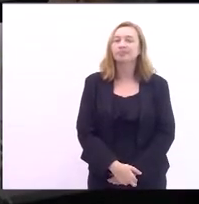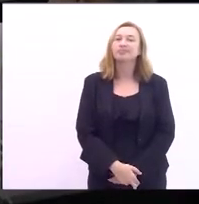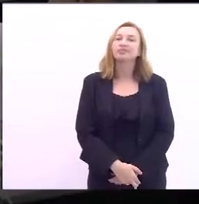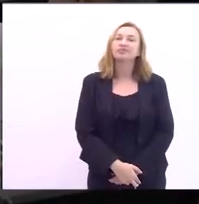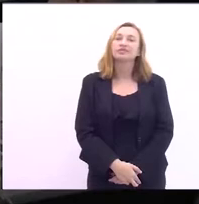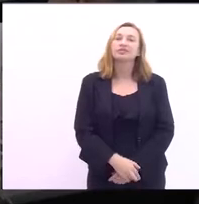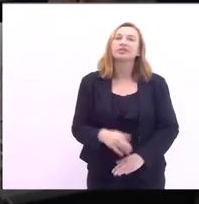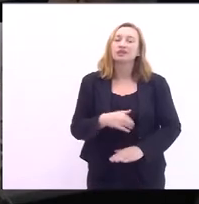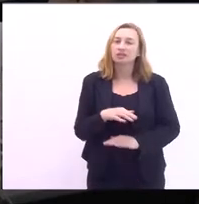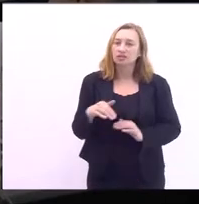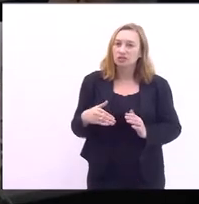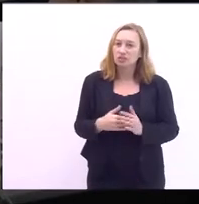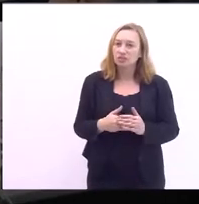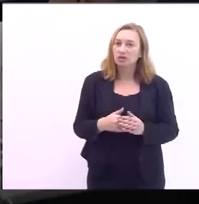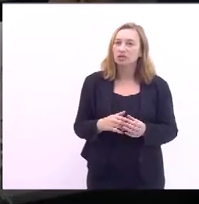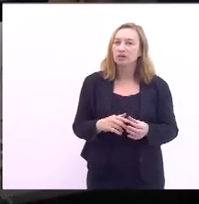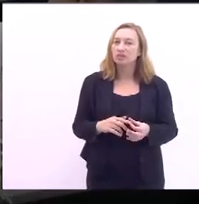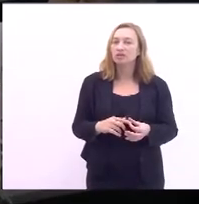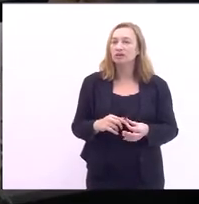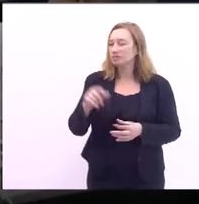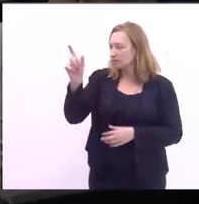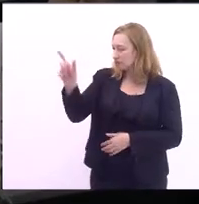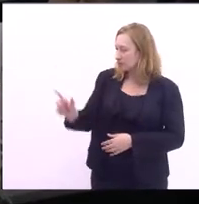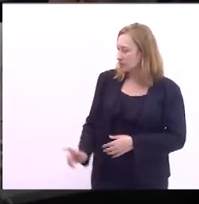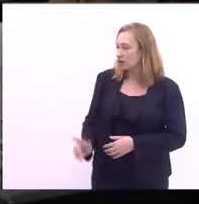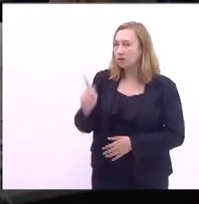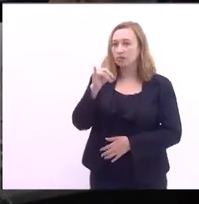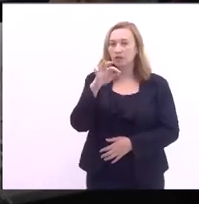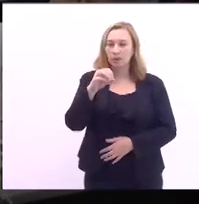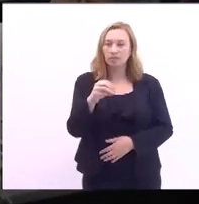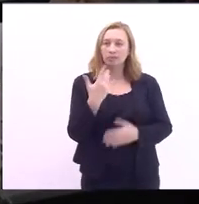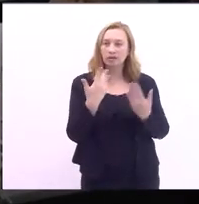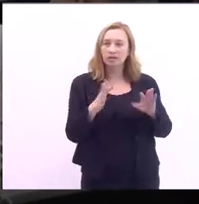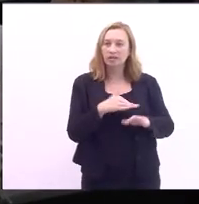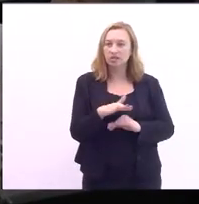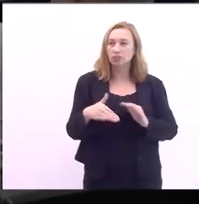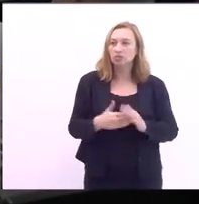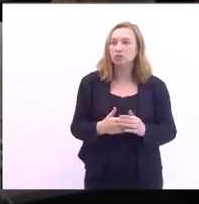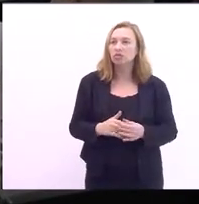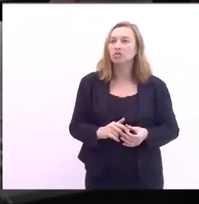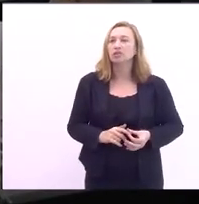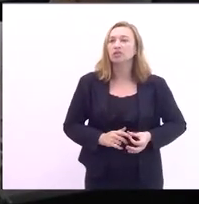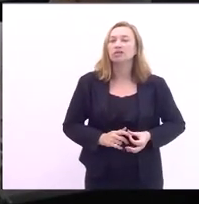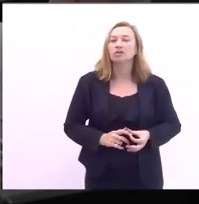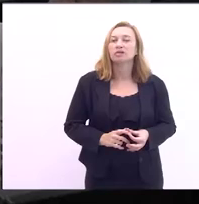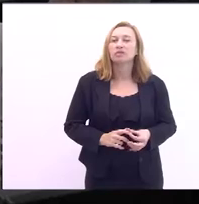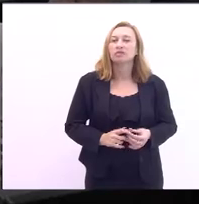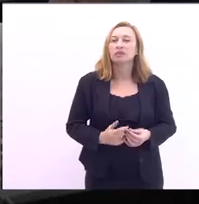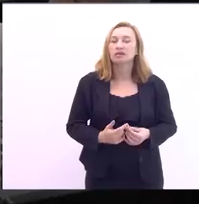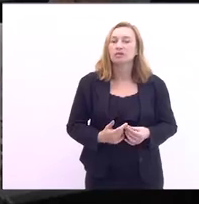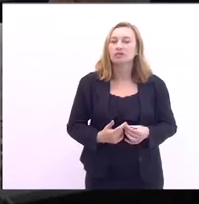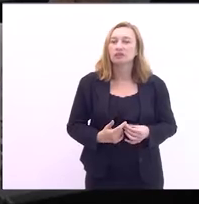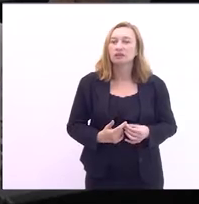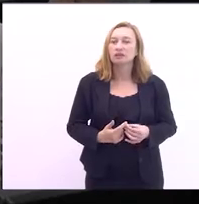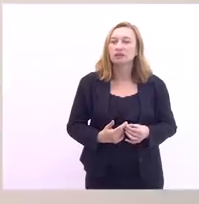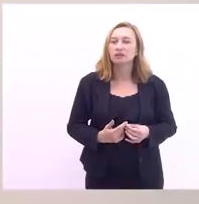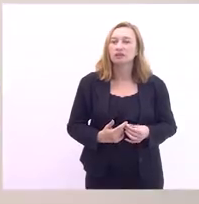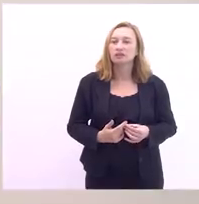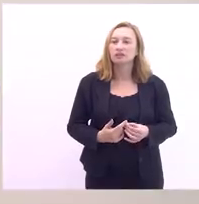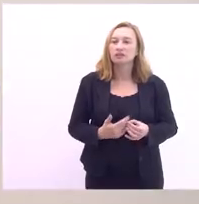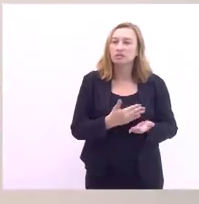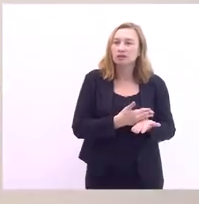todos os presentes. Na pessoa do presidente Paulo Ramos, eu cumprimento a todos. Queria iniciar, nobre